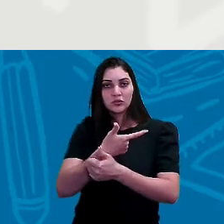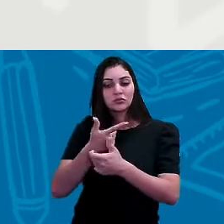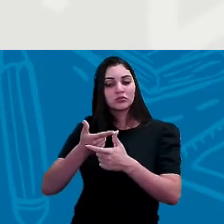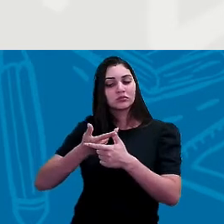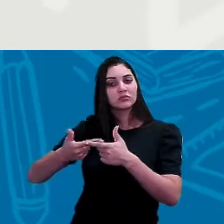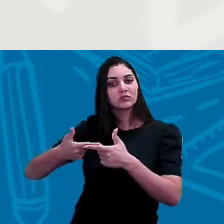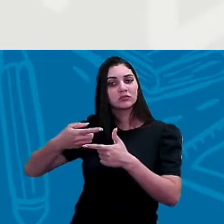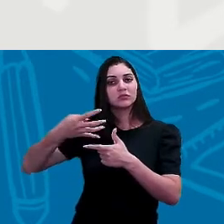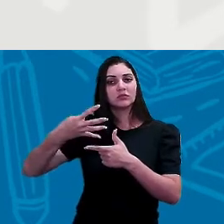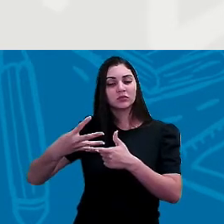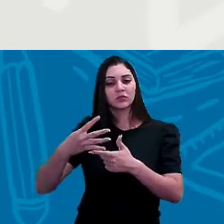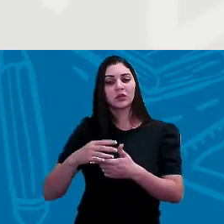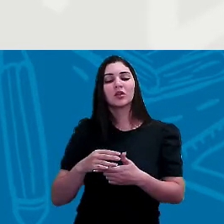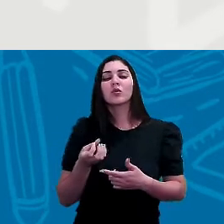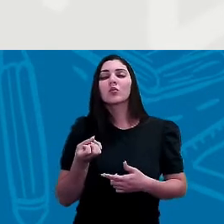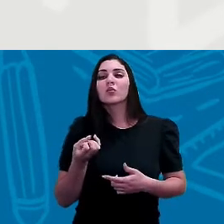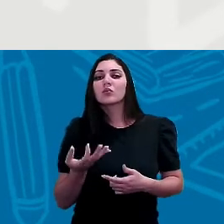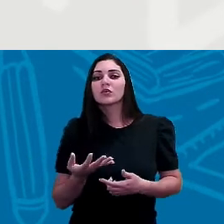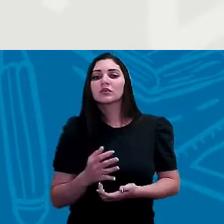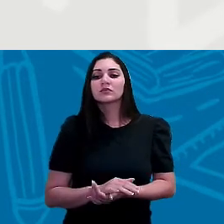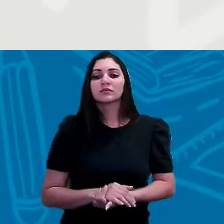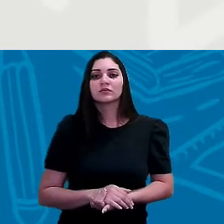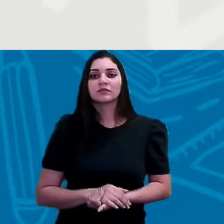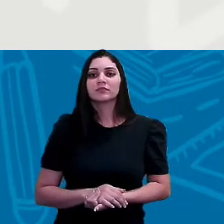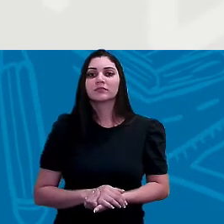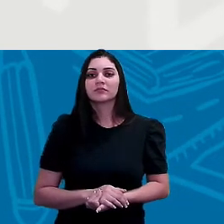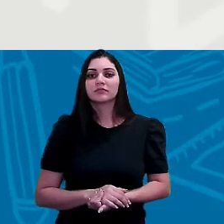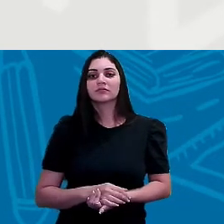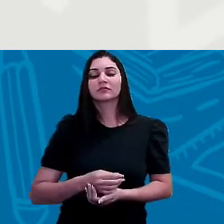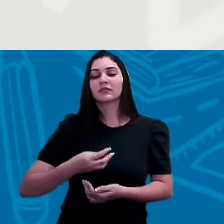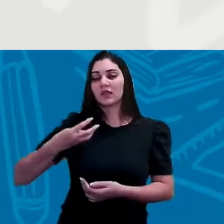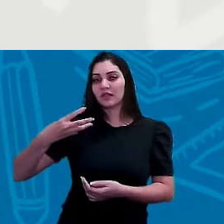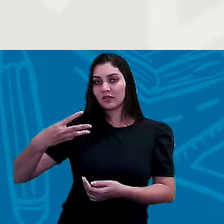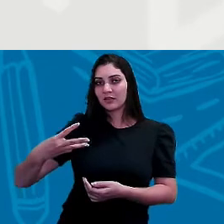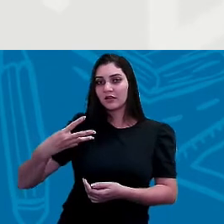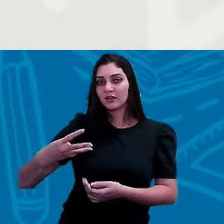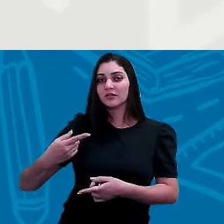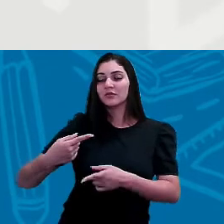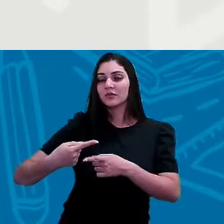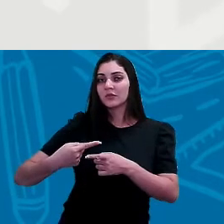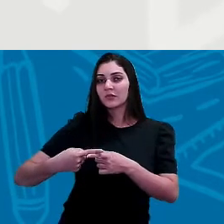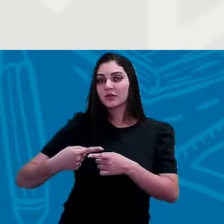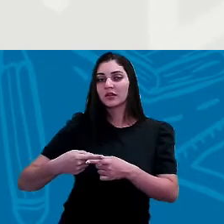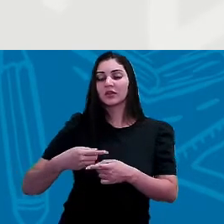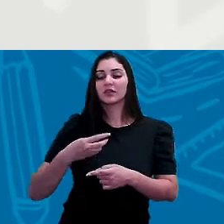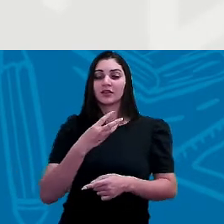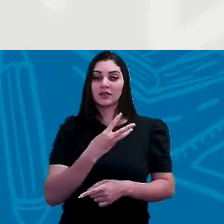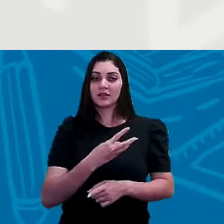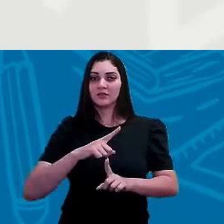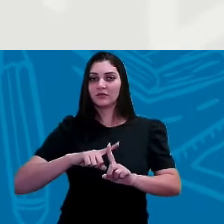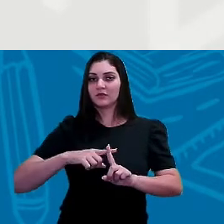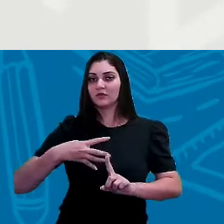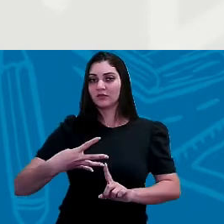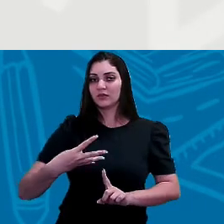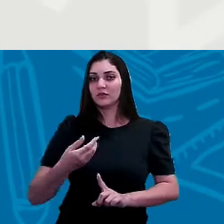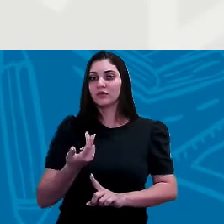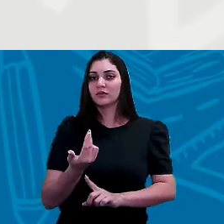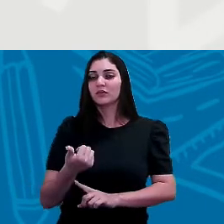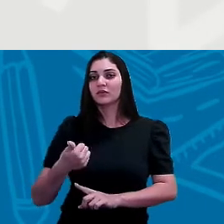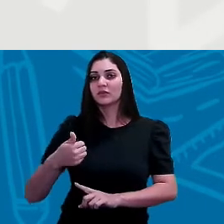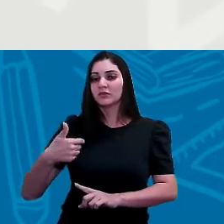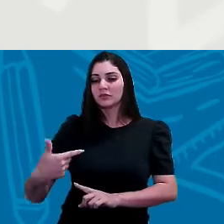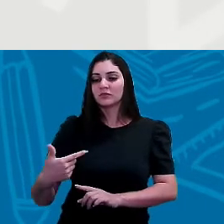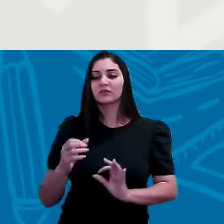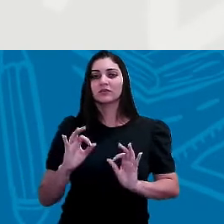4. Quanto é que dá? 3, né? Porque 3 vezes 4, 12.